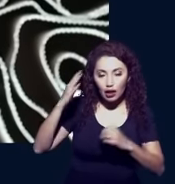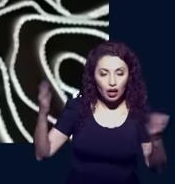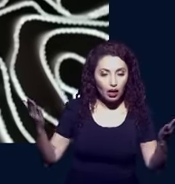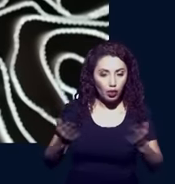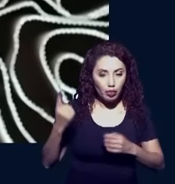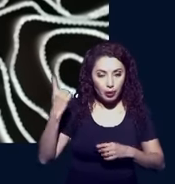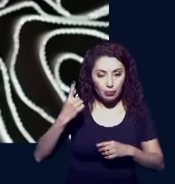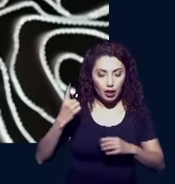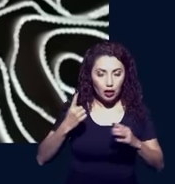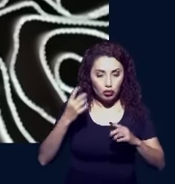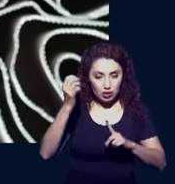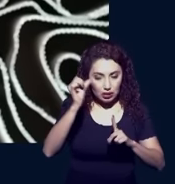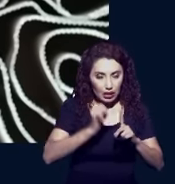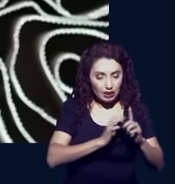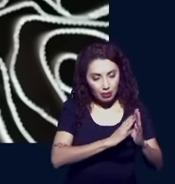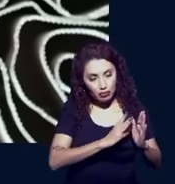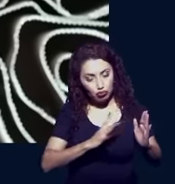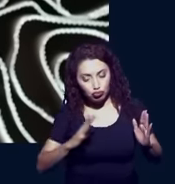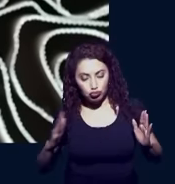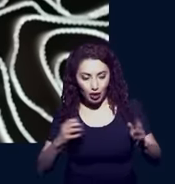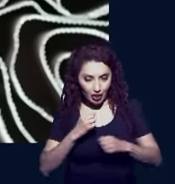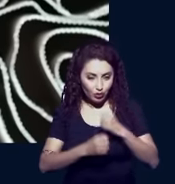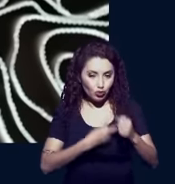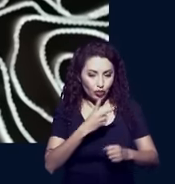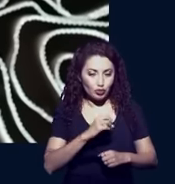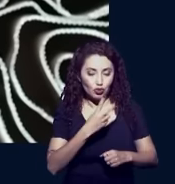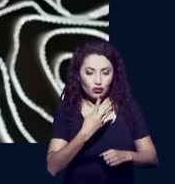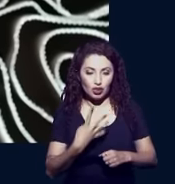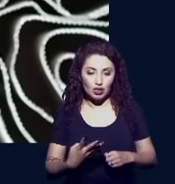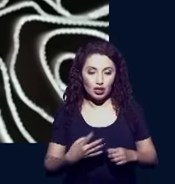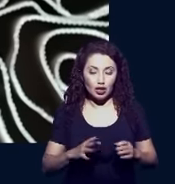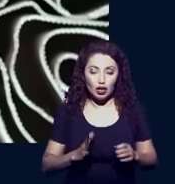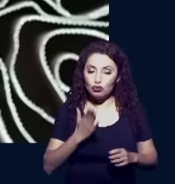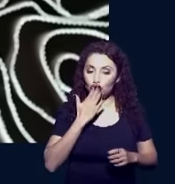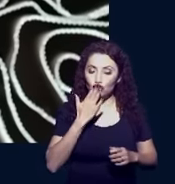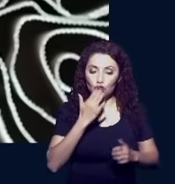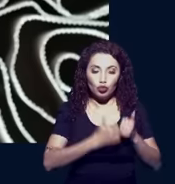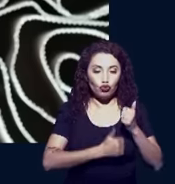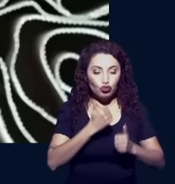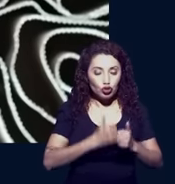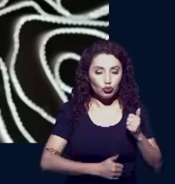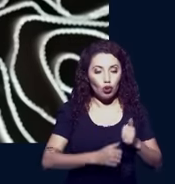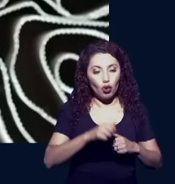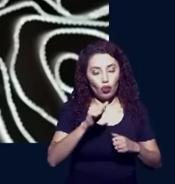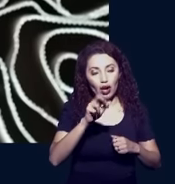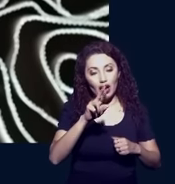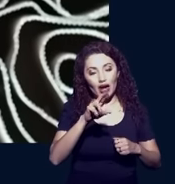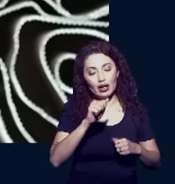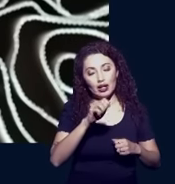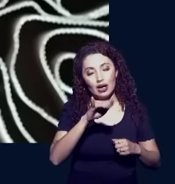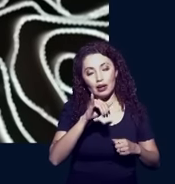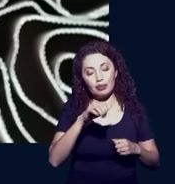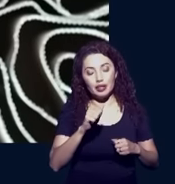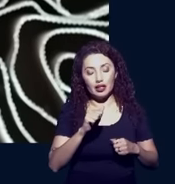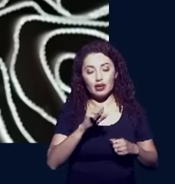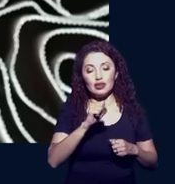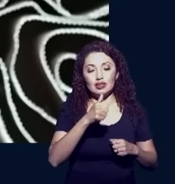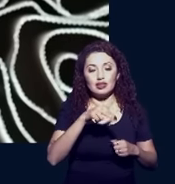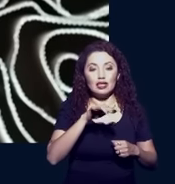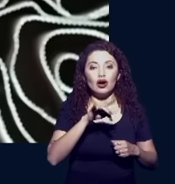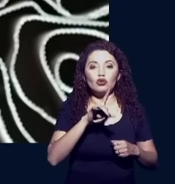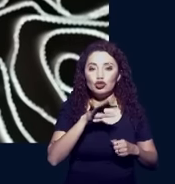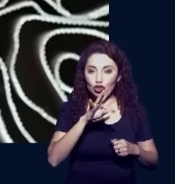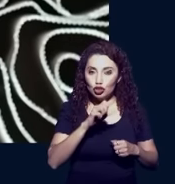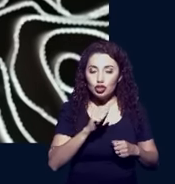desse ano foi depois de de muitas décadas um time de futebol da Arábia Saudita foi jogar no Irã e e e foi muito bem